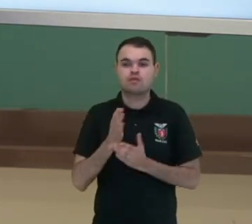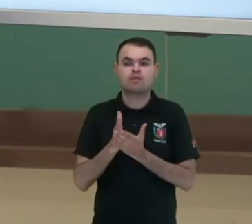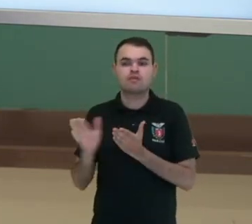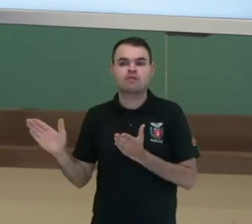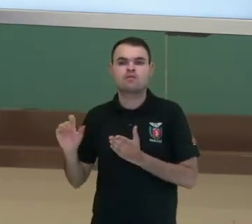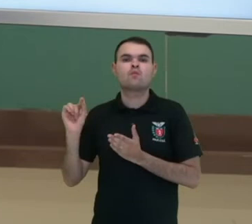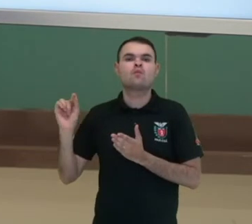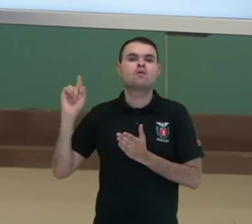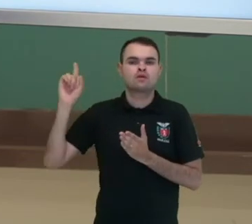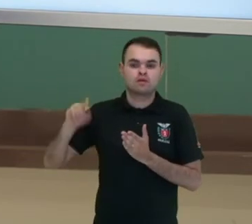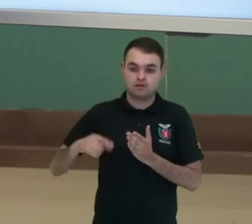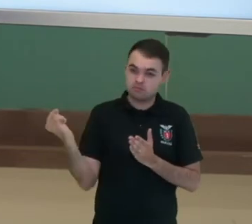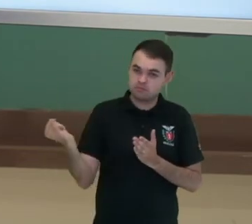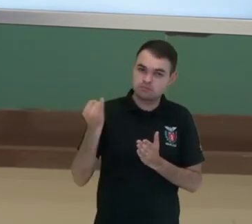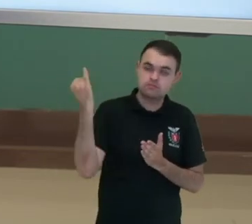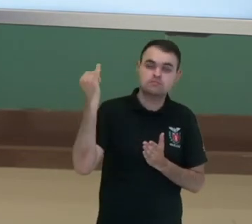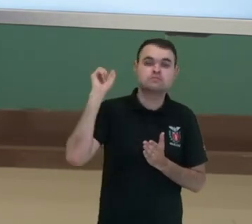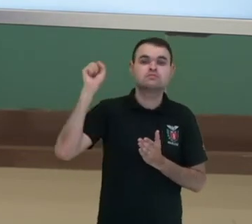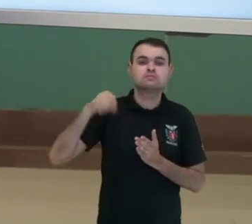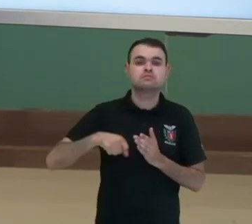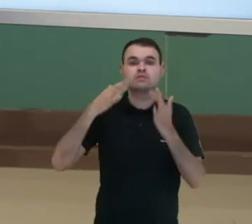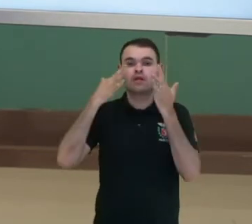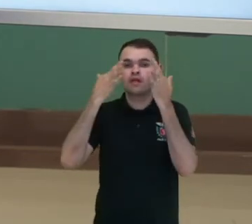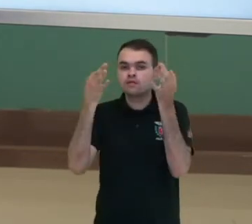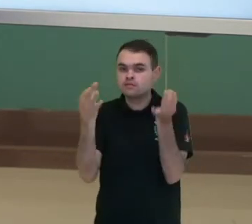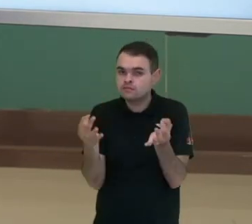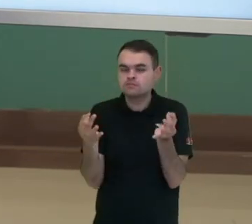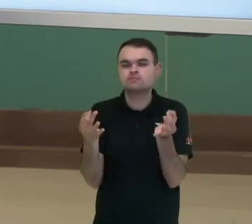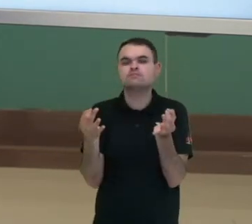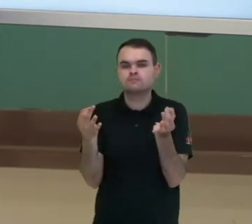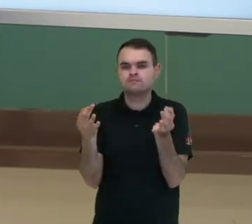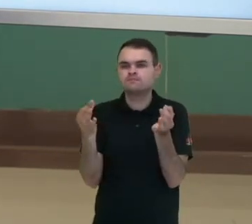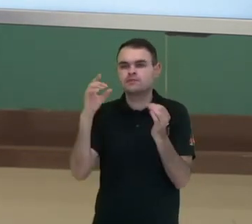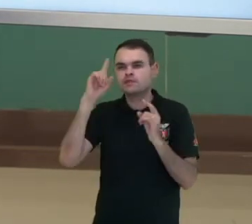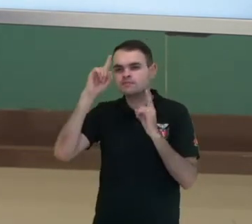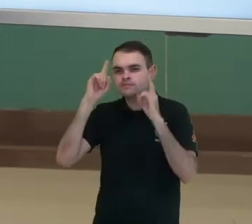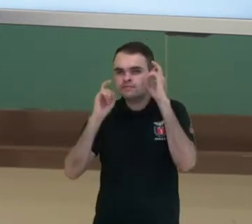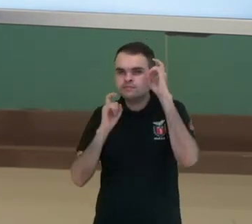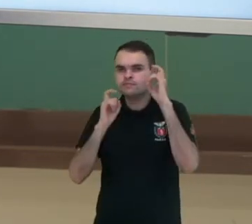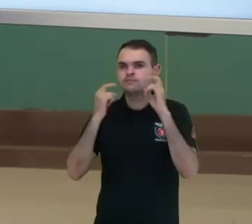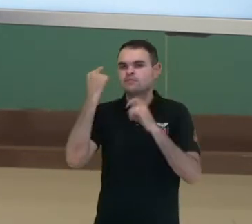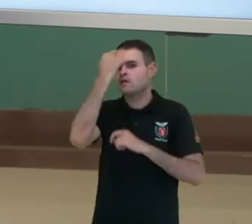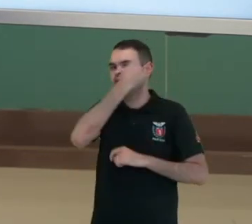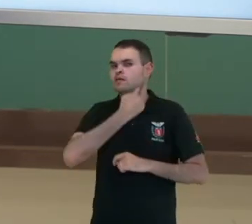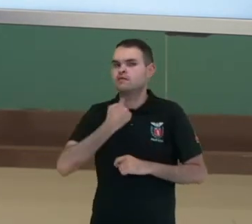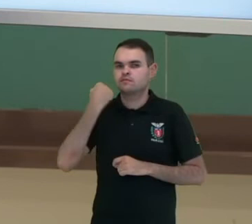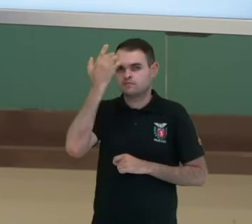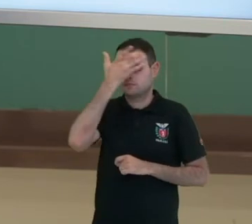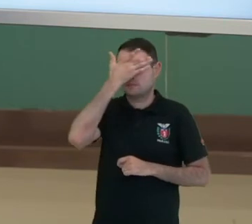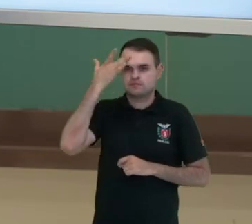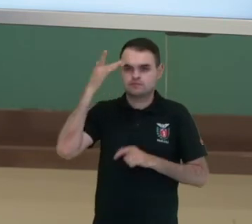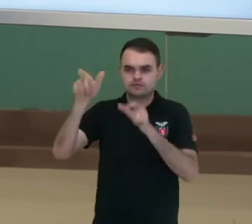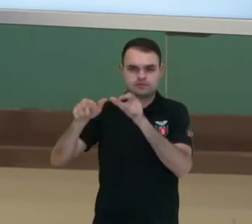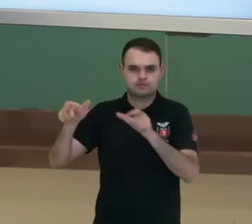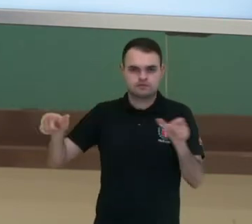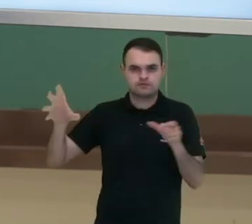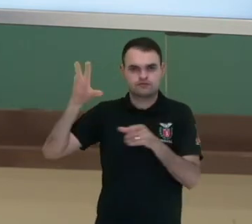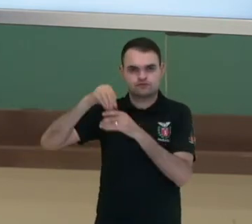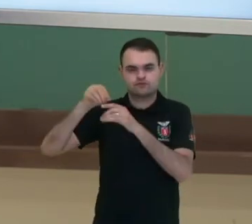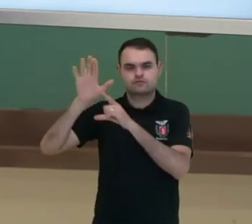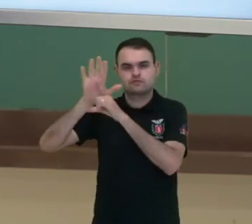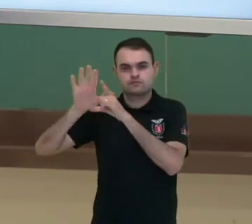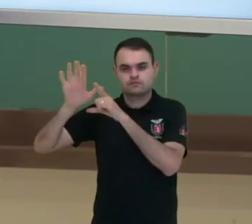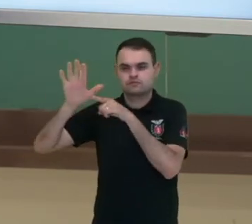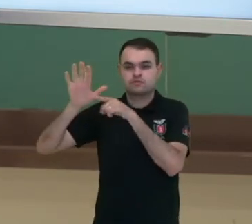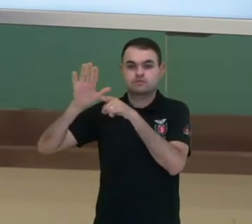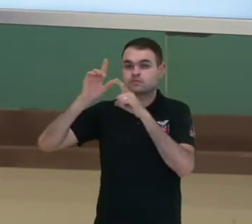mencionar o quanto que é importante prestar atenção nas expressões faciais das pessoas que estão ali nessa imagem, né? Porque as